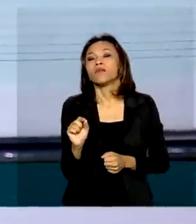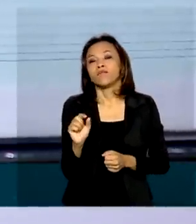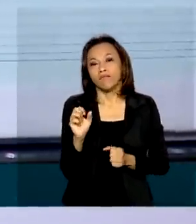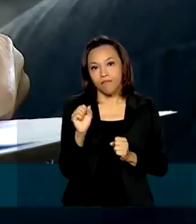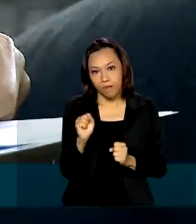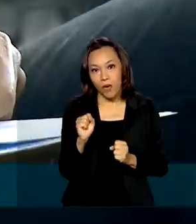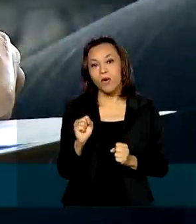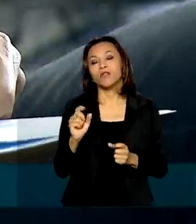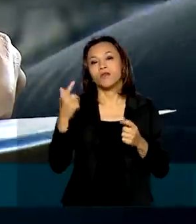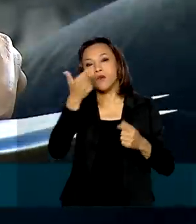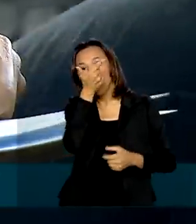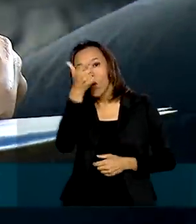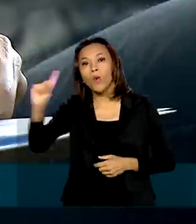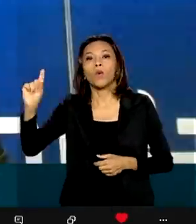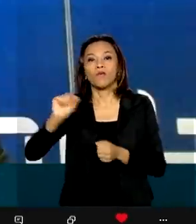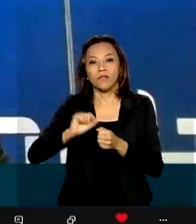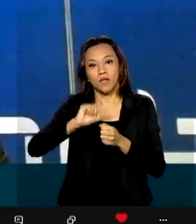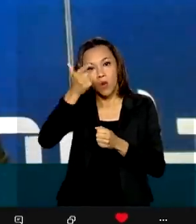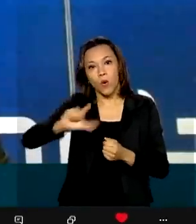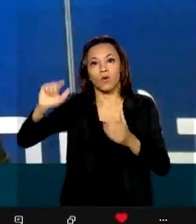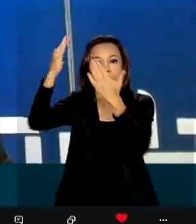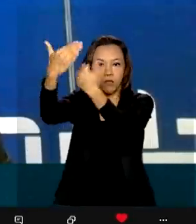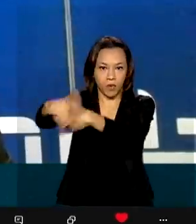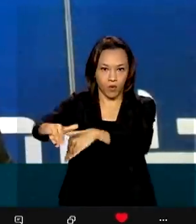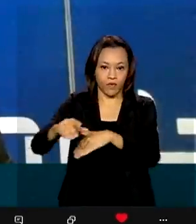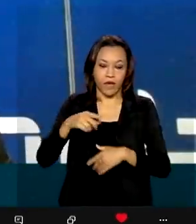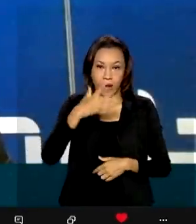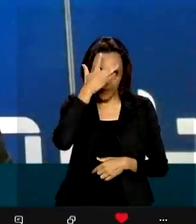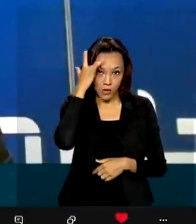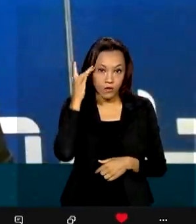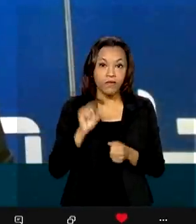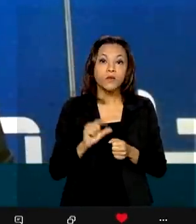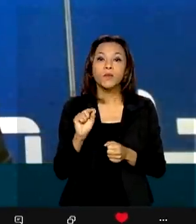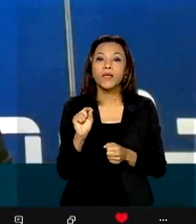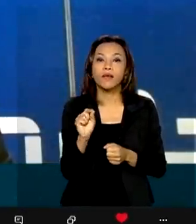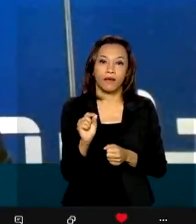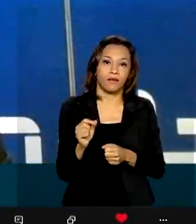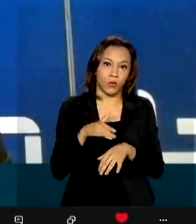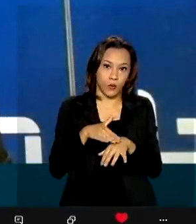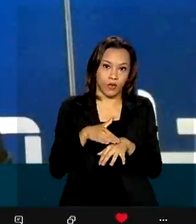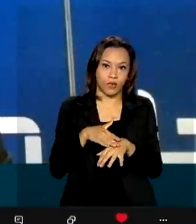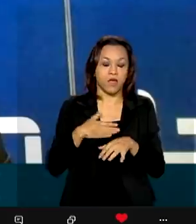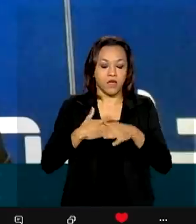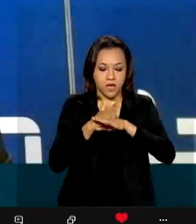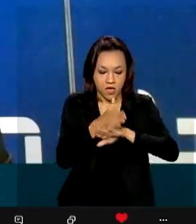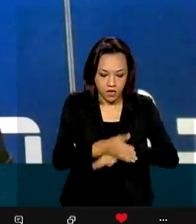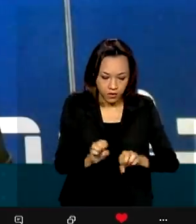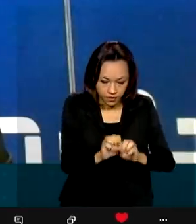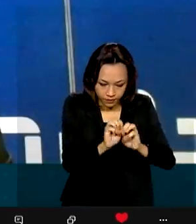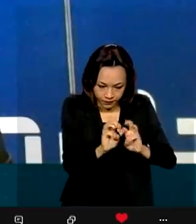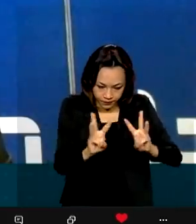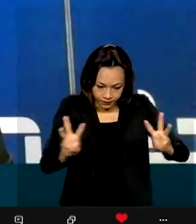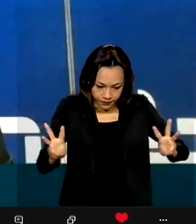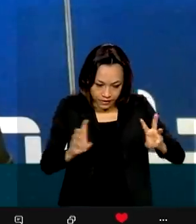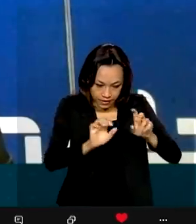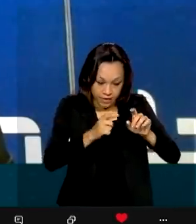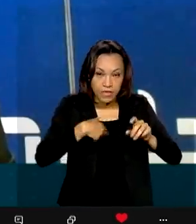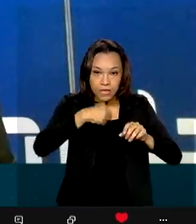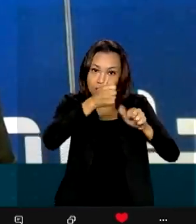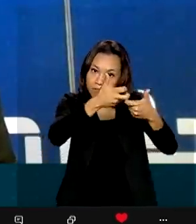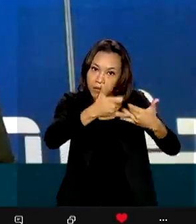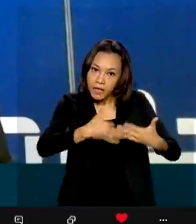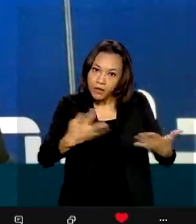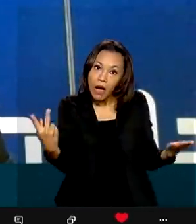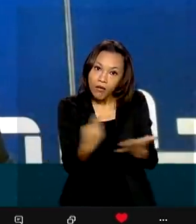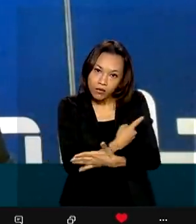da reaplicação do exame. Ele vai entrar na página do participante, vai colocar a sua situação, descrever a situação